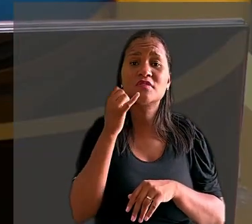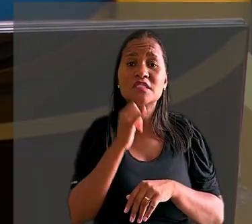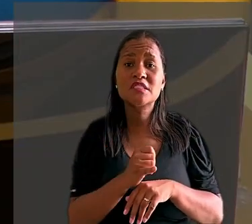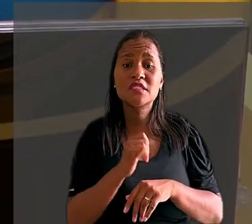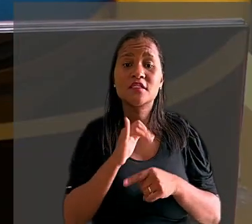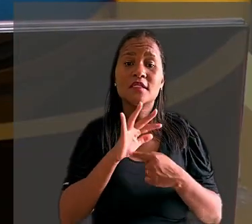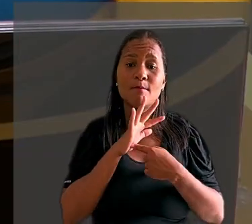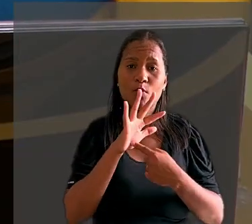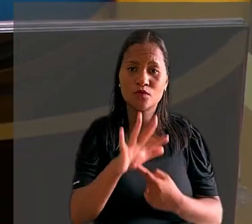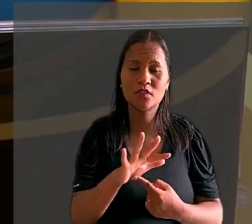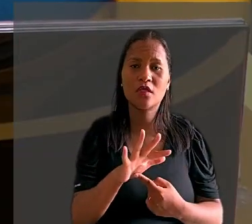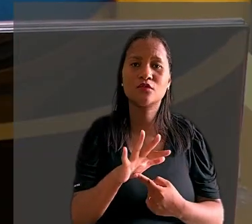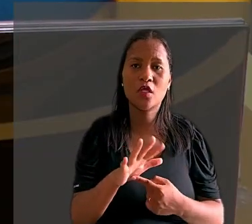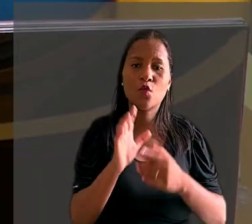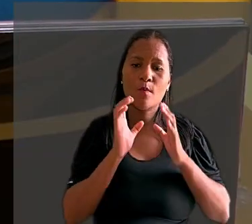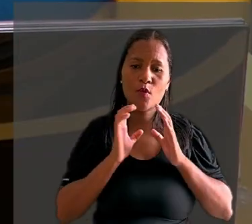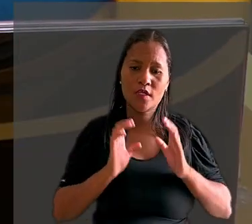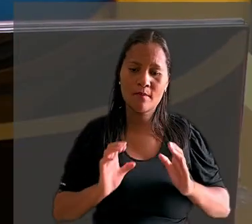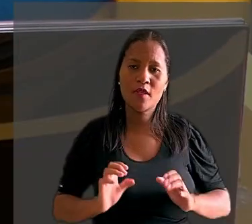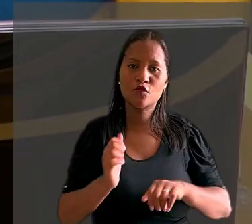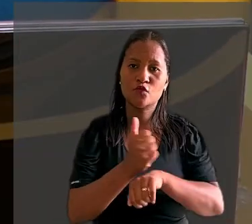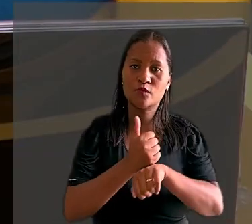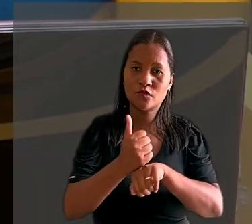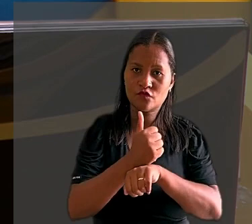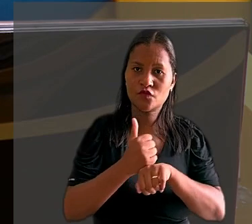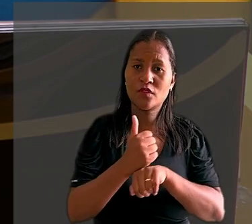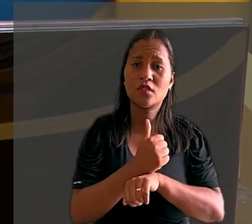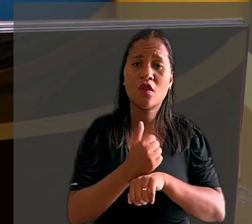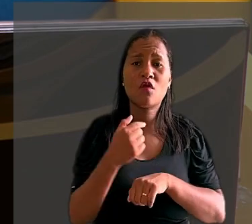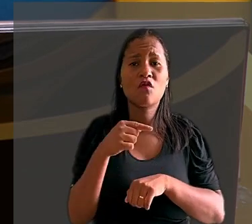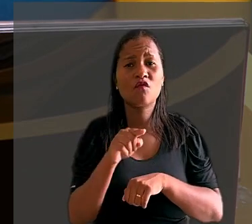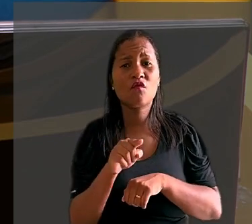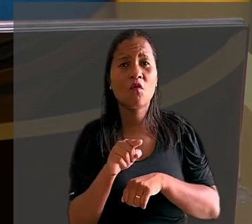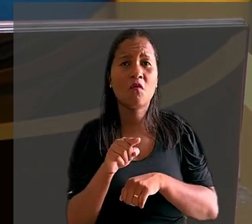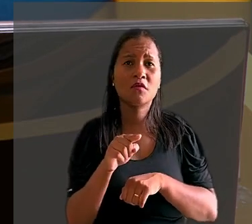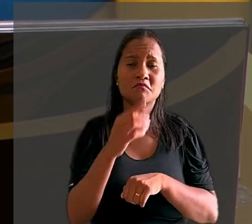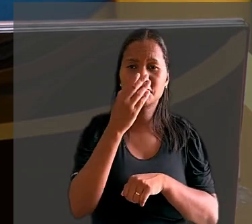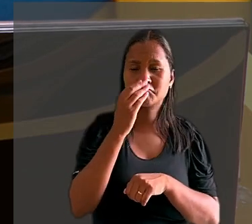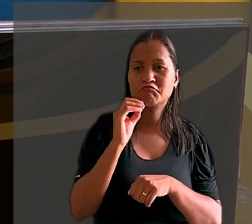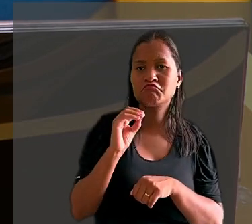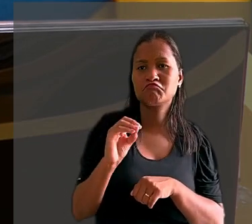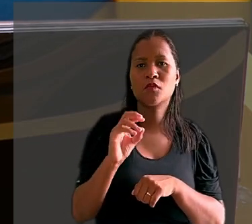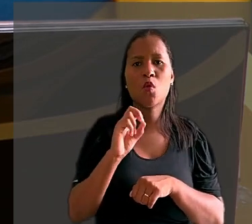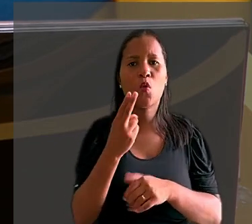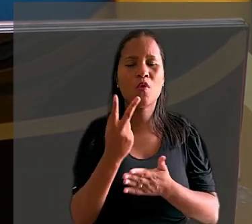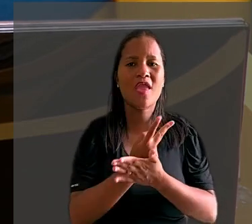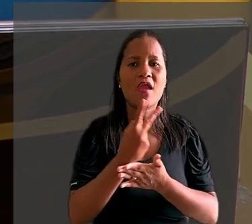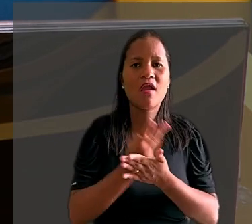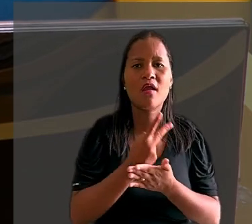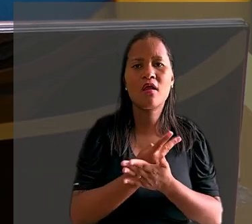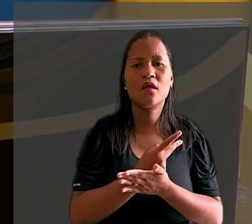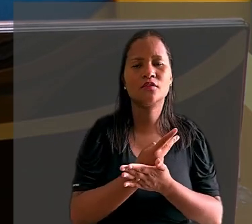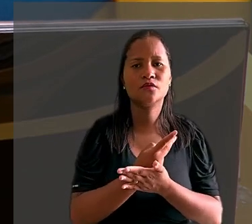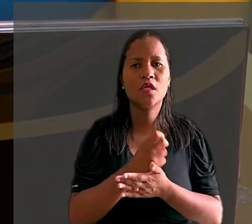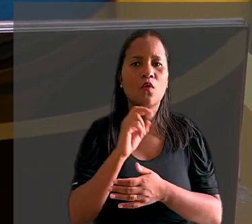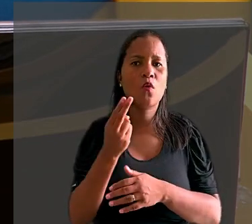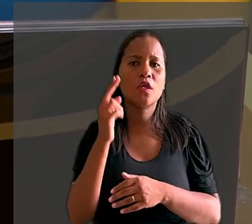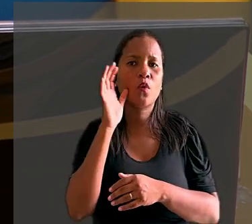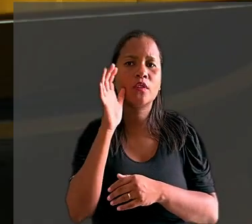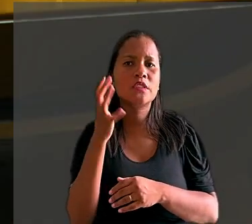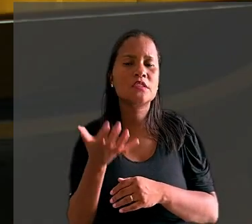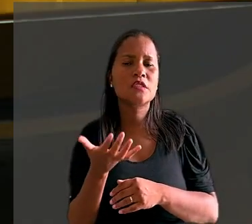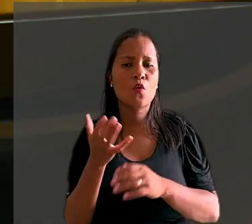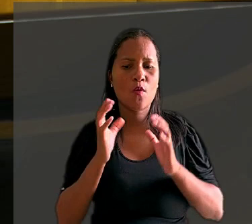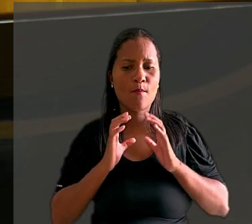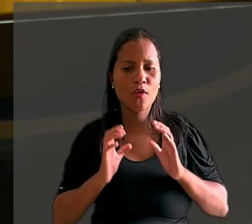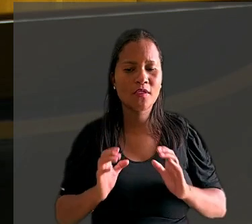se caracteriza quando for demonstrado que o comportamento do profissional tenha sido negligente ou imprudente, ou